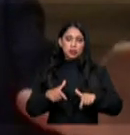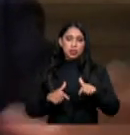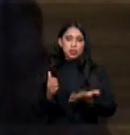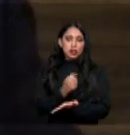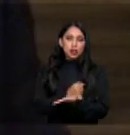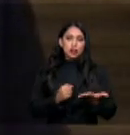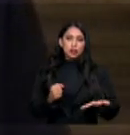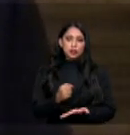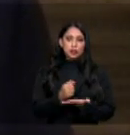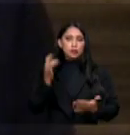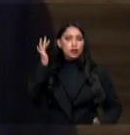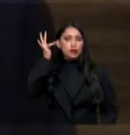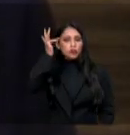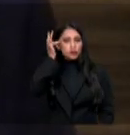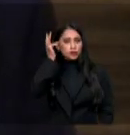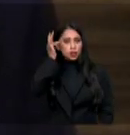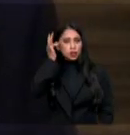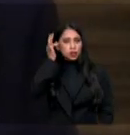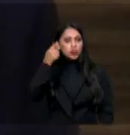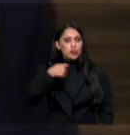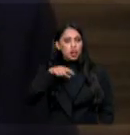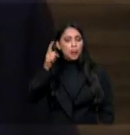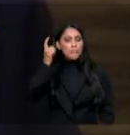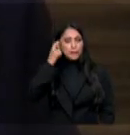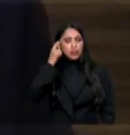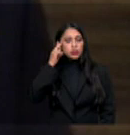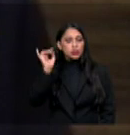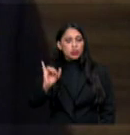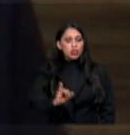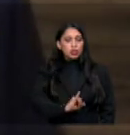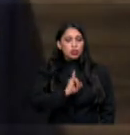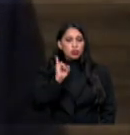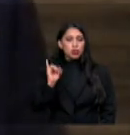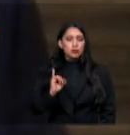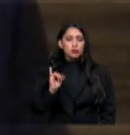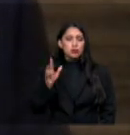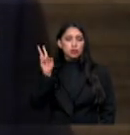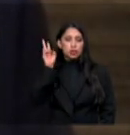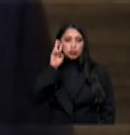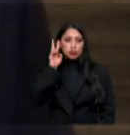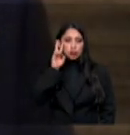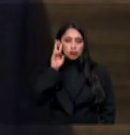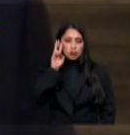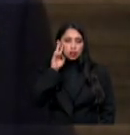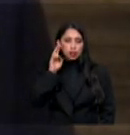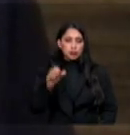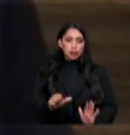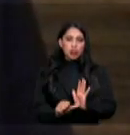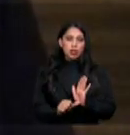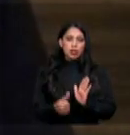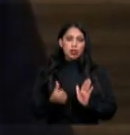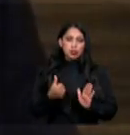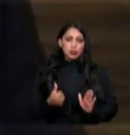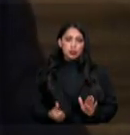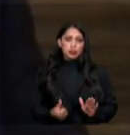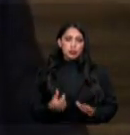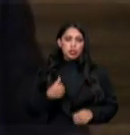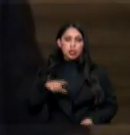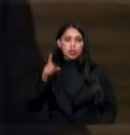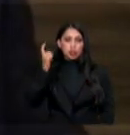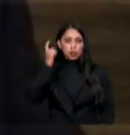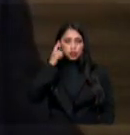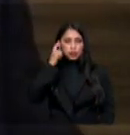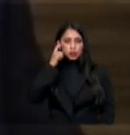premissas filosóficas que considero importantes e que aqui relembro. A primeira delas, penso que